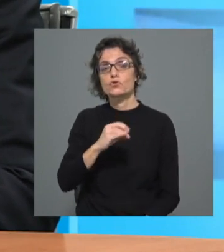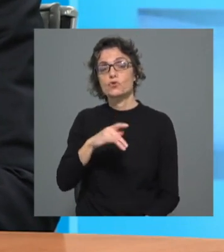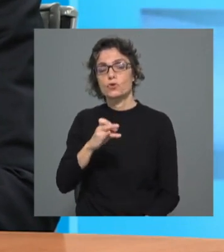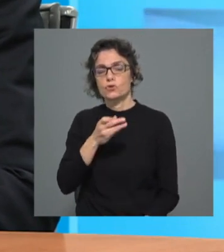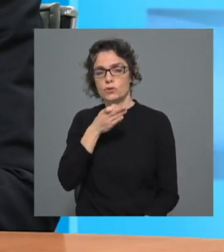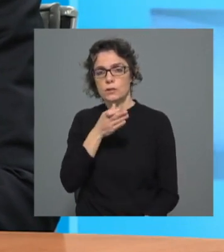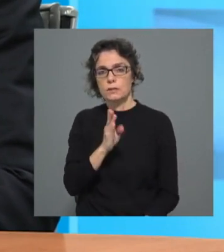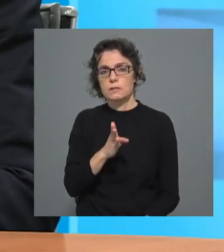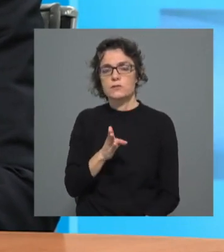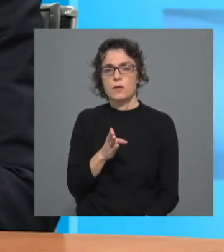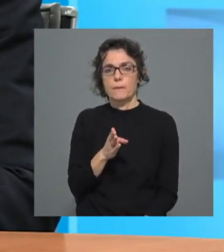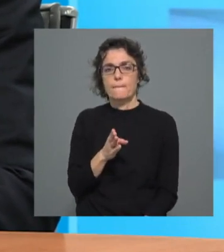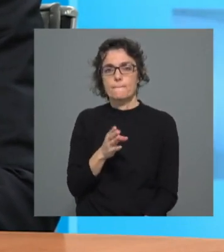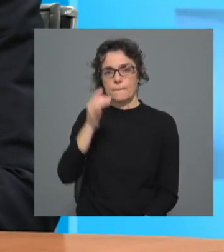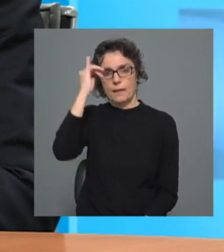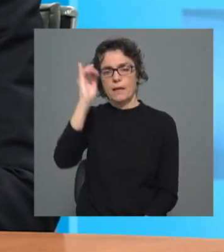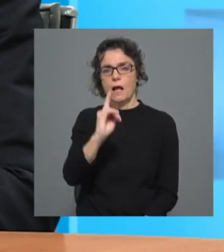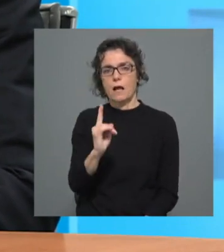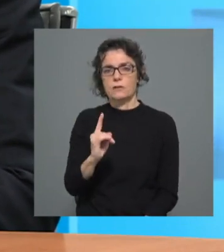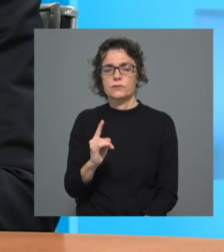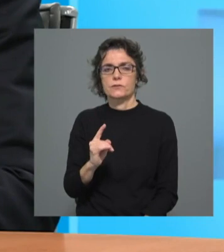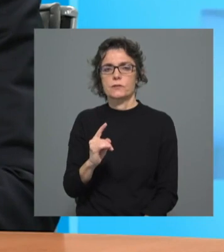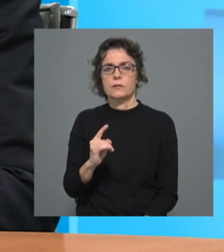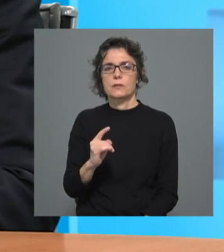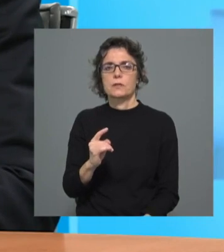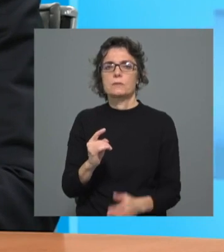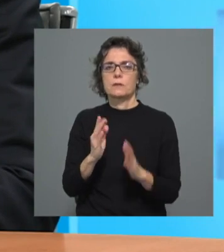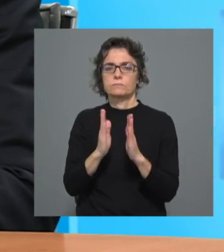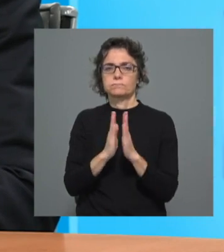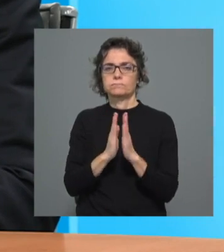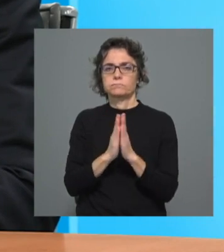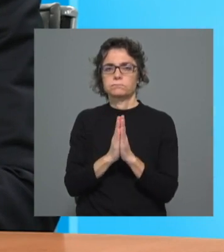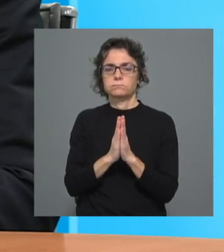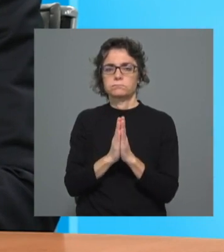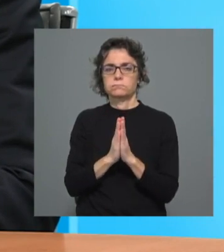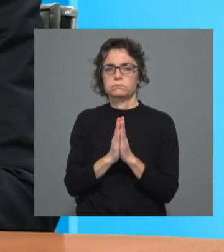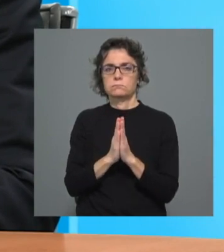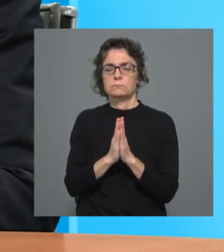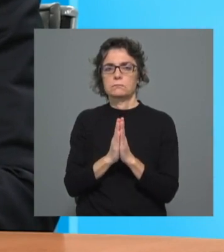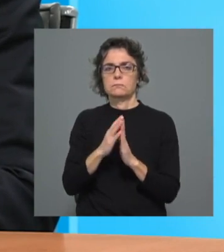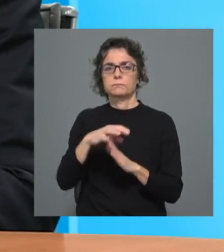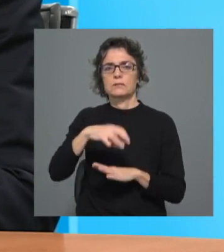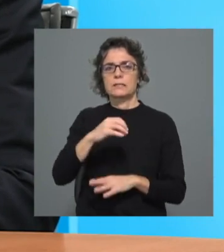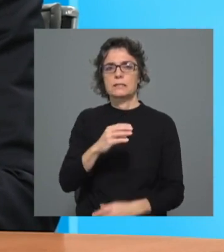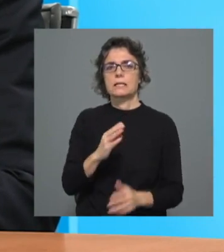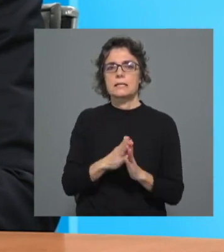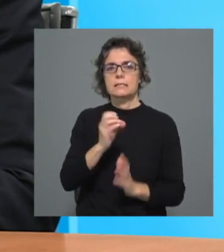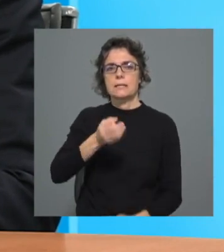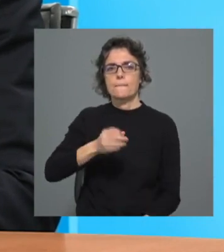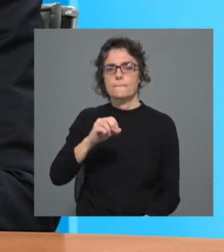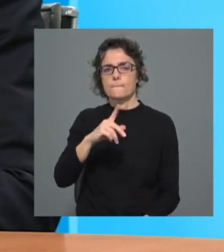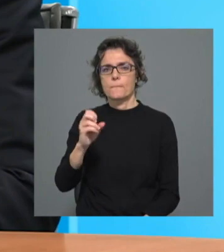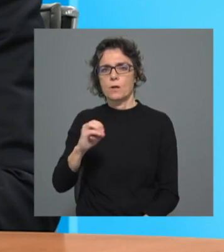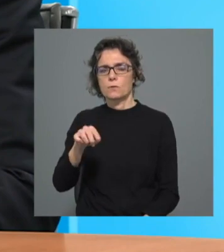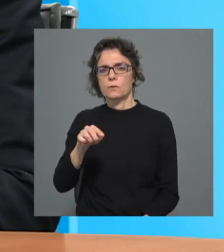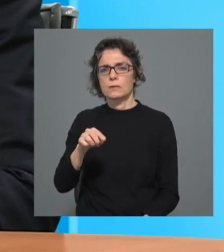pôr a Catedral de São Paulo à disposição como um dos lugares que pode ser visitado. Que era a Zona de